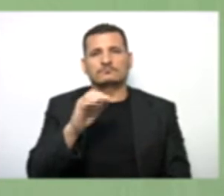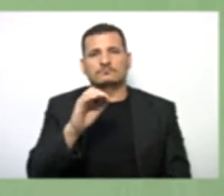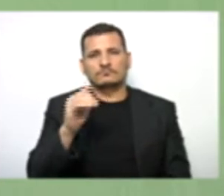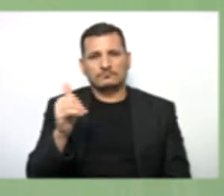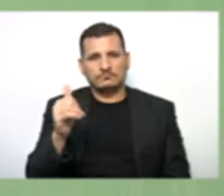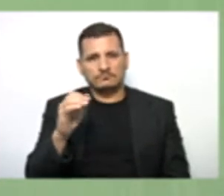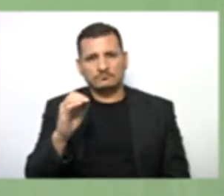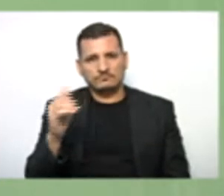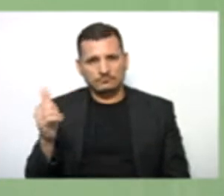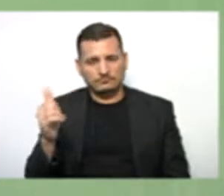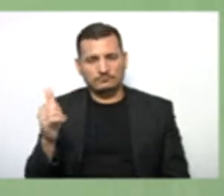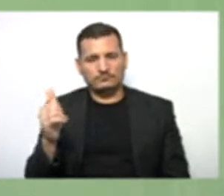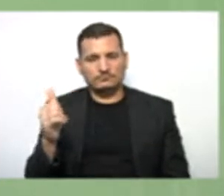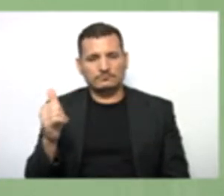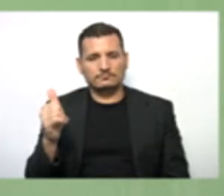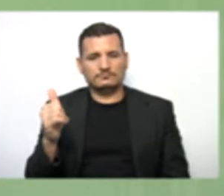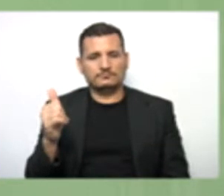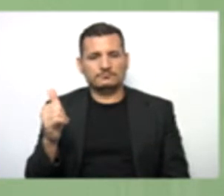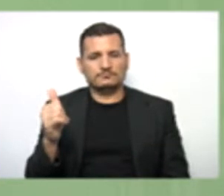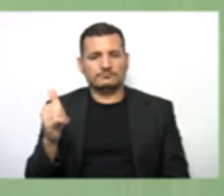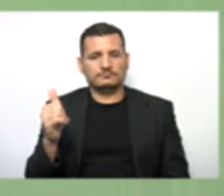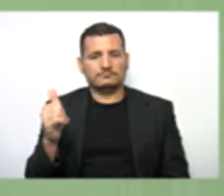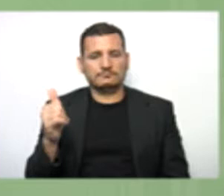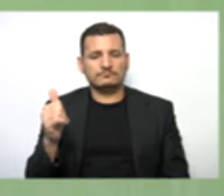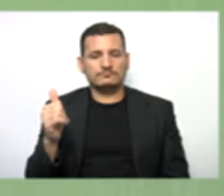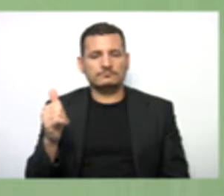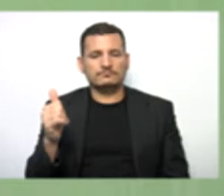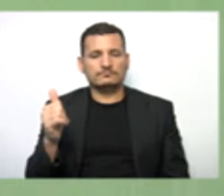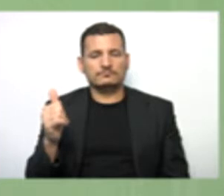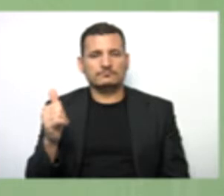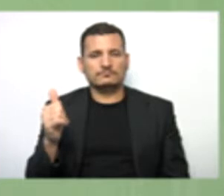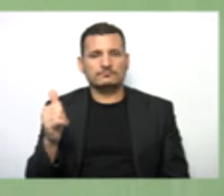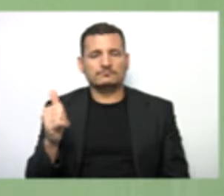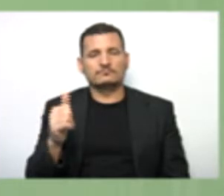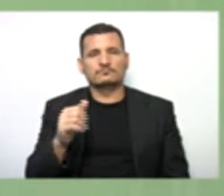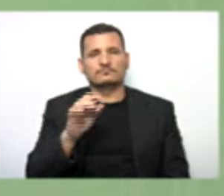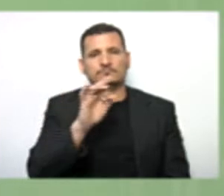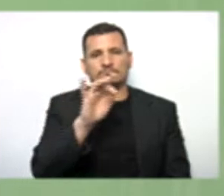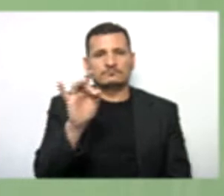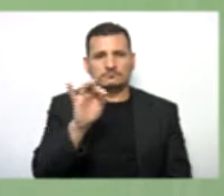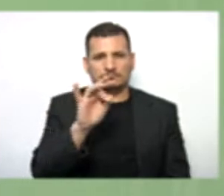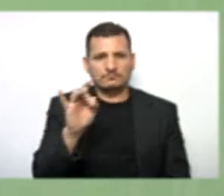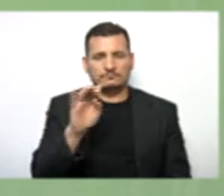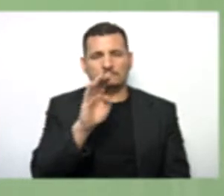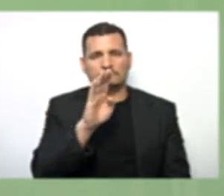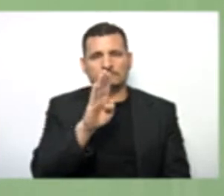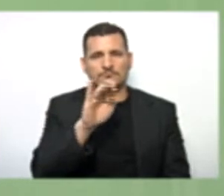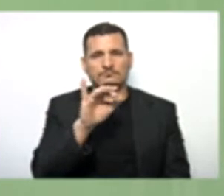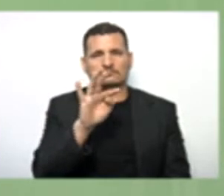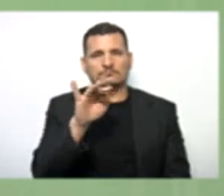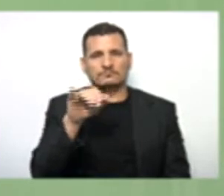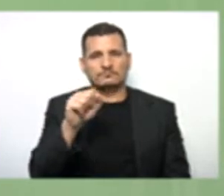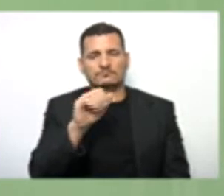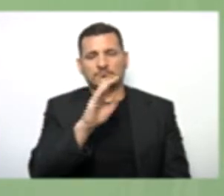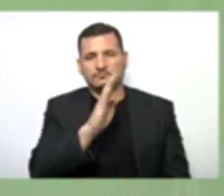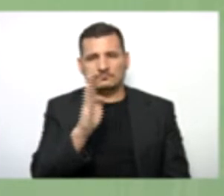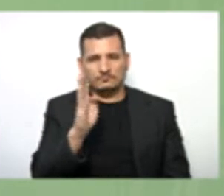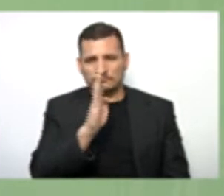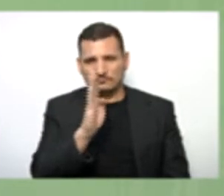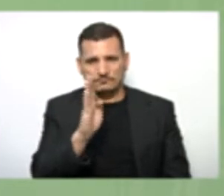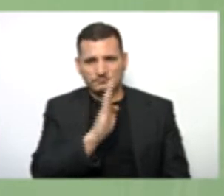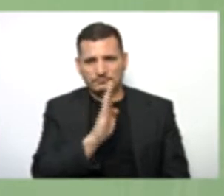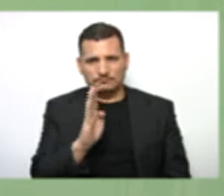da nossa apresentação. Isso, que a cada sequência de bits, né, faz uma representação de um caractere.